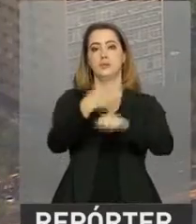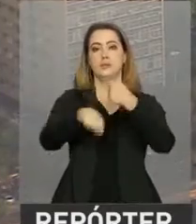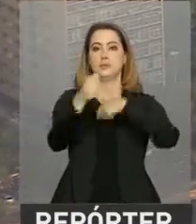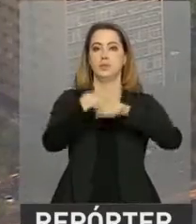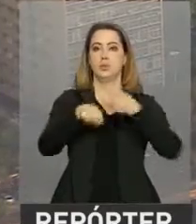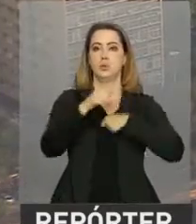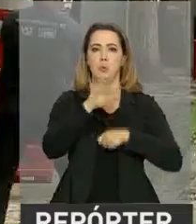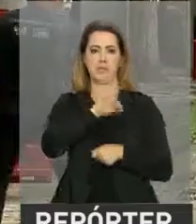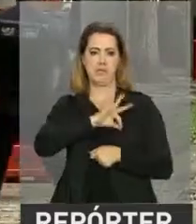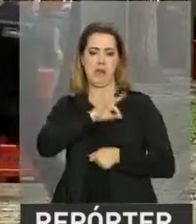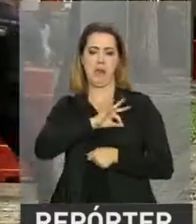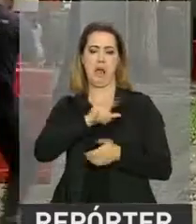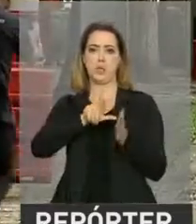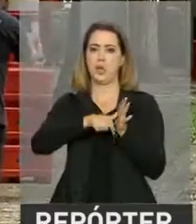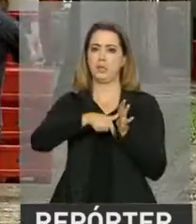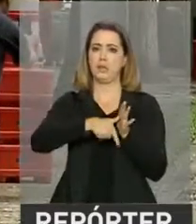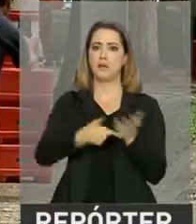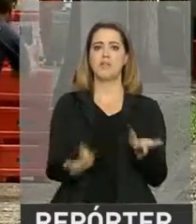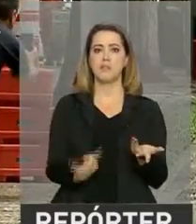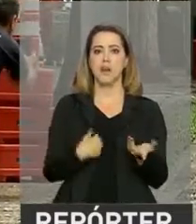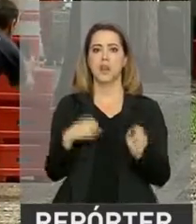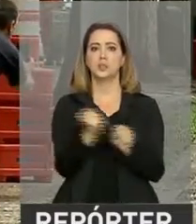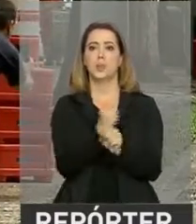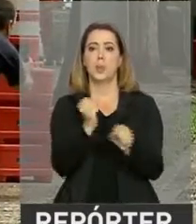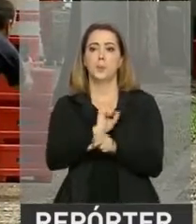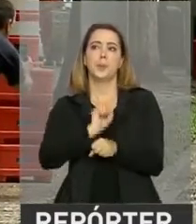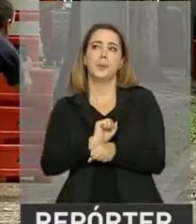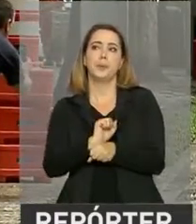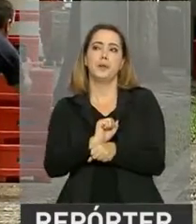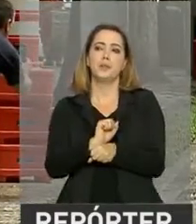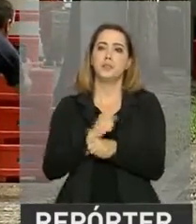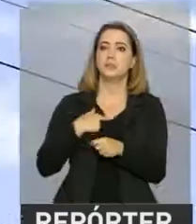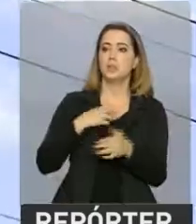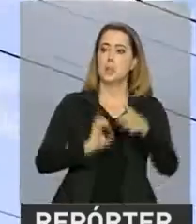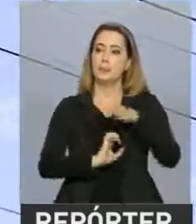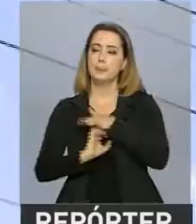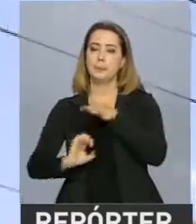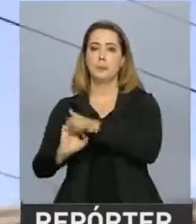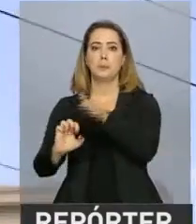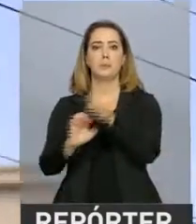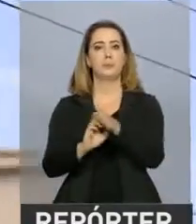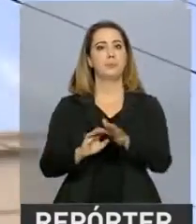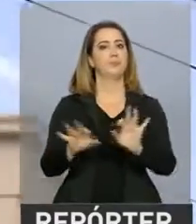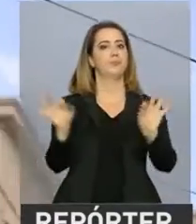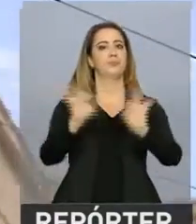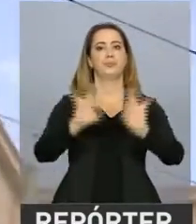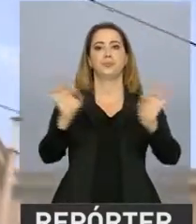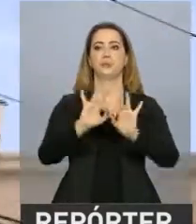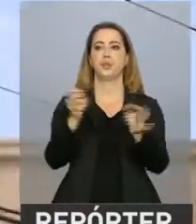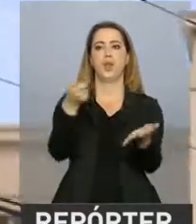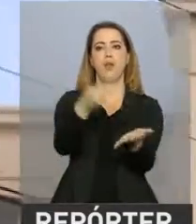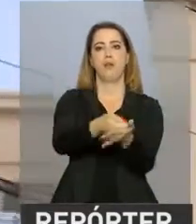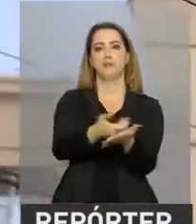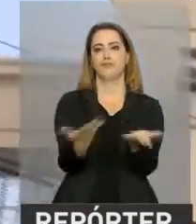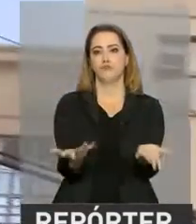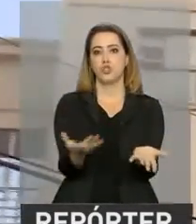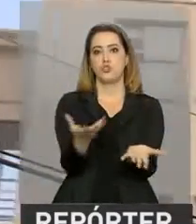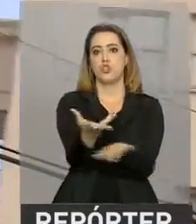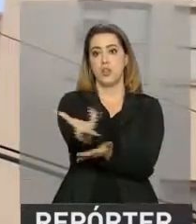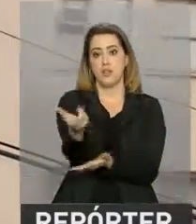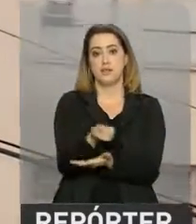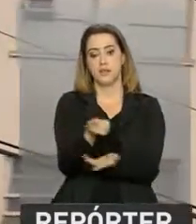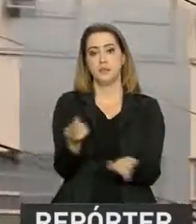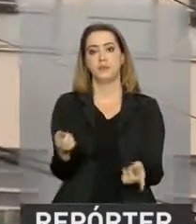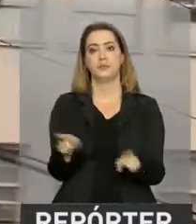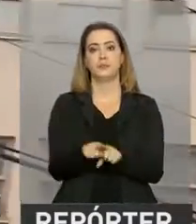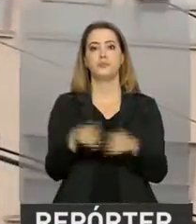salários atrasados, obras estão paradas e fornecedores estão sem receber. A situação levou o governo carioca a decretar estado